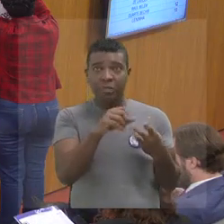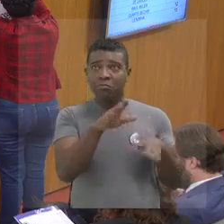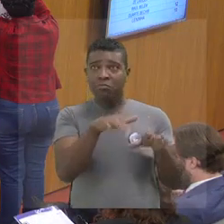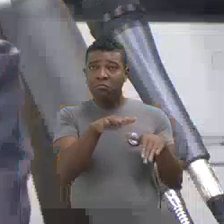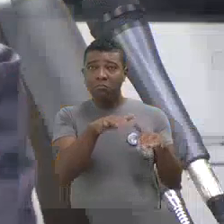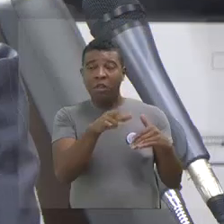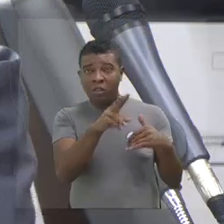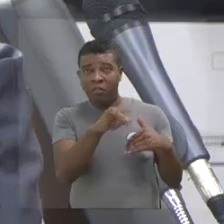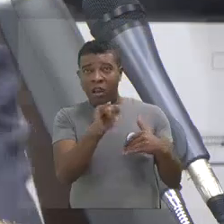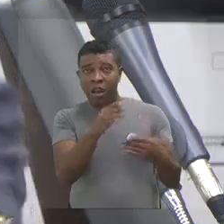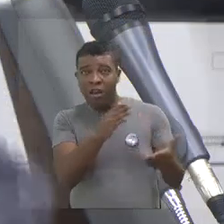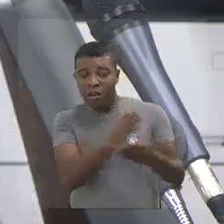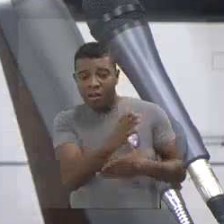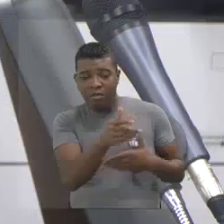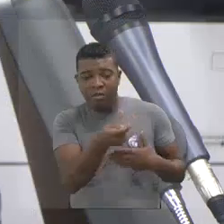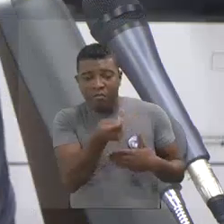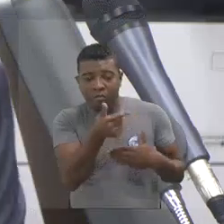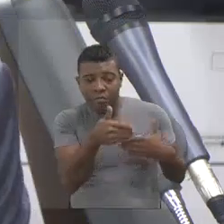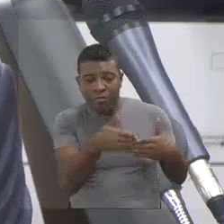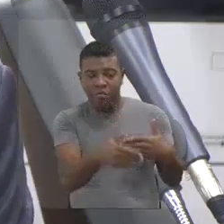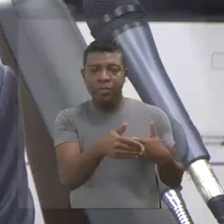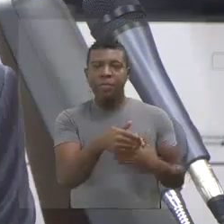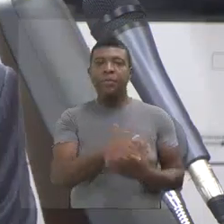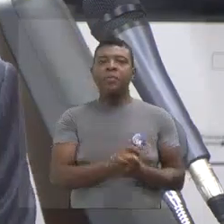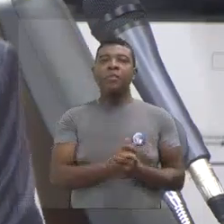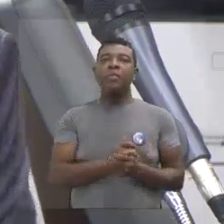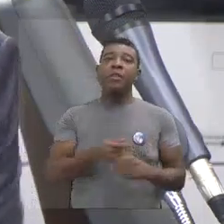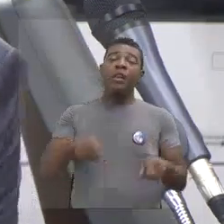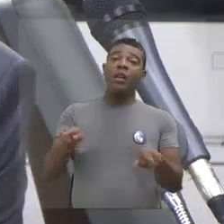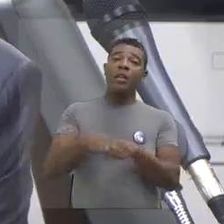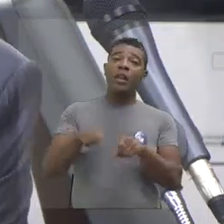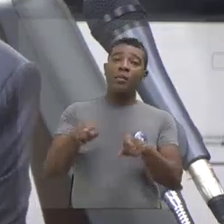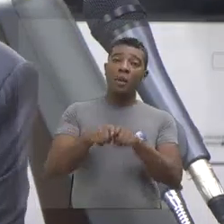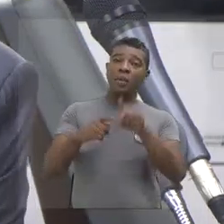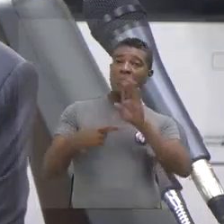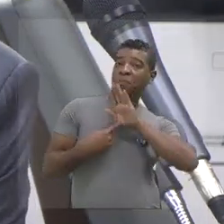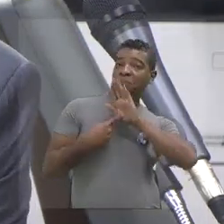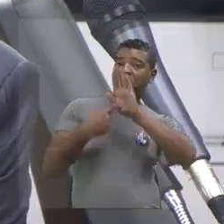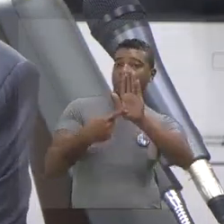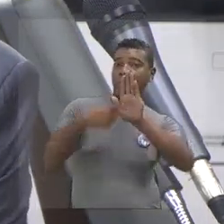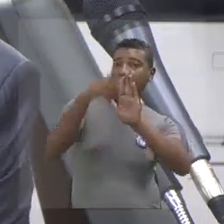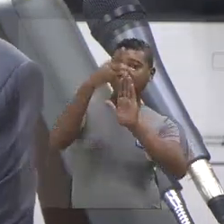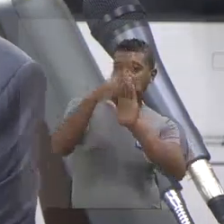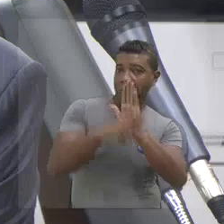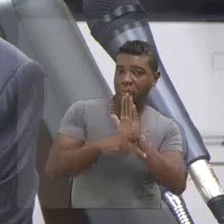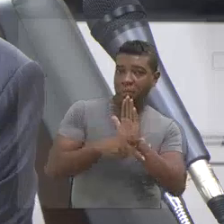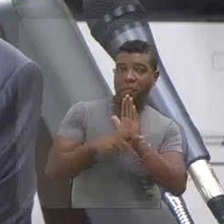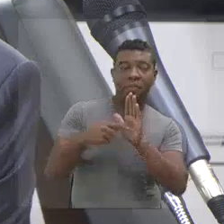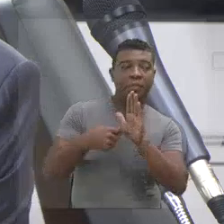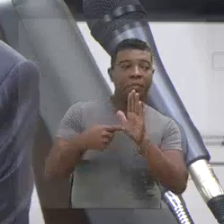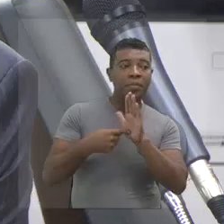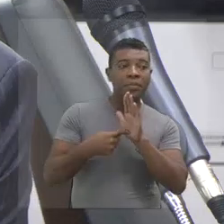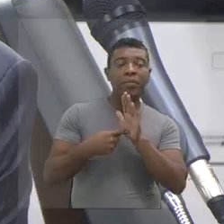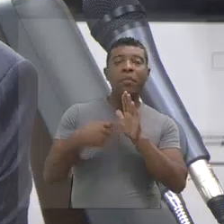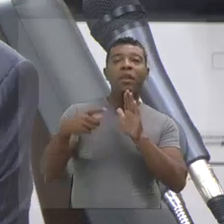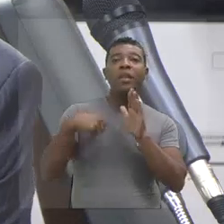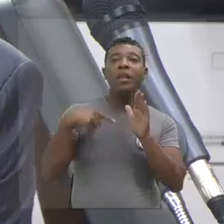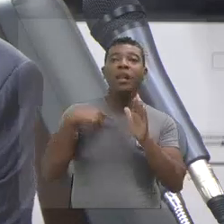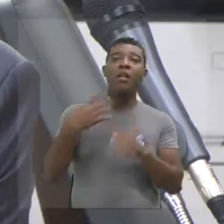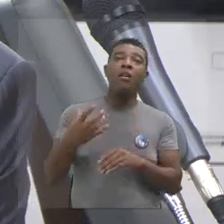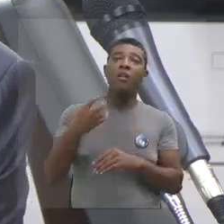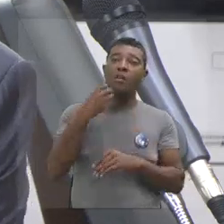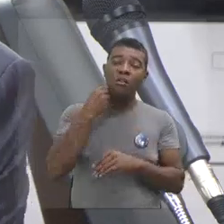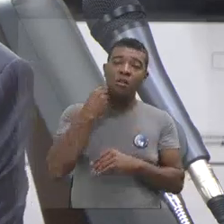nos próximos dias e também apresentamos um projeto aqui onde as multas ambientais 50%